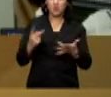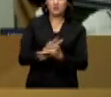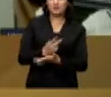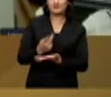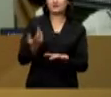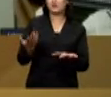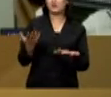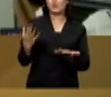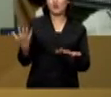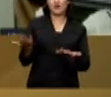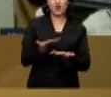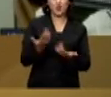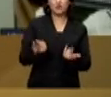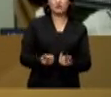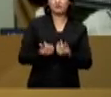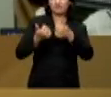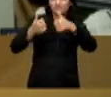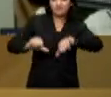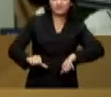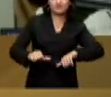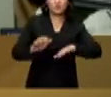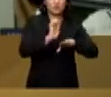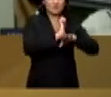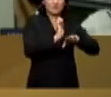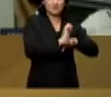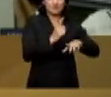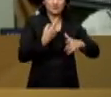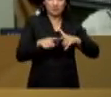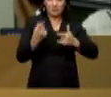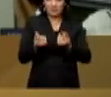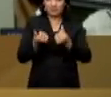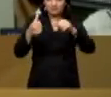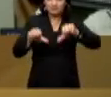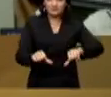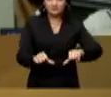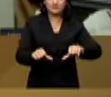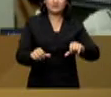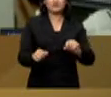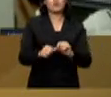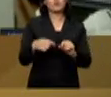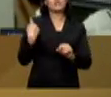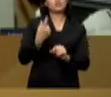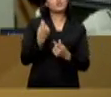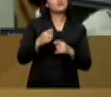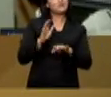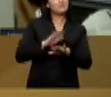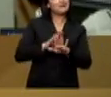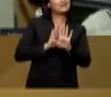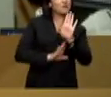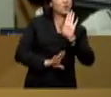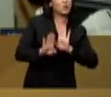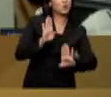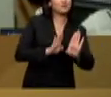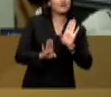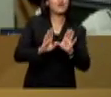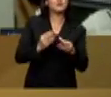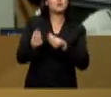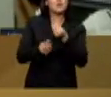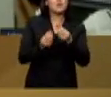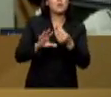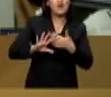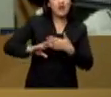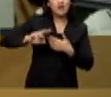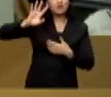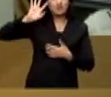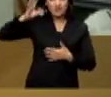financeira nos estados, que nos faz ter mais cautela quanto ao efeito dessas decisões proferidas,